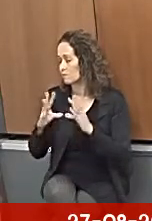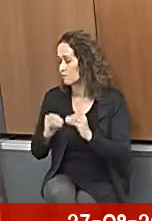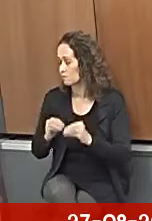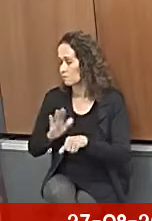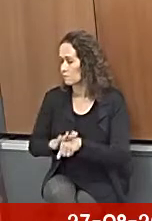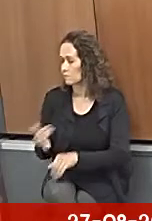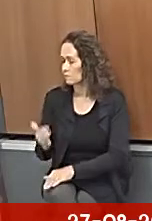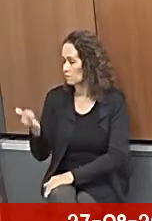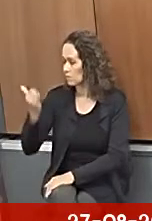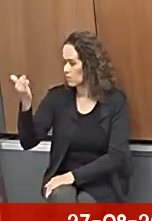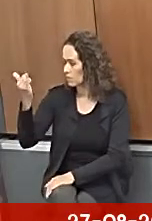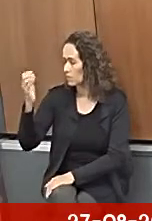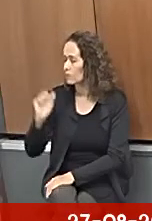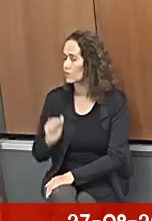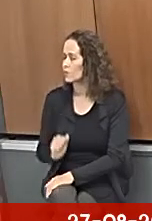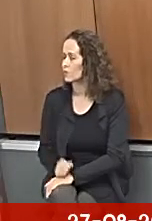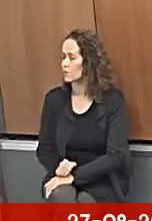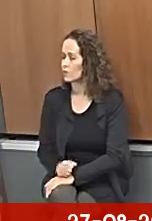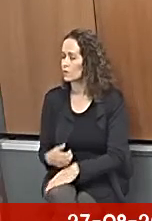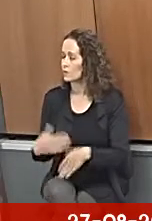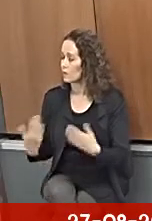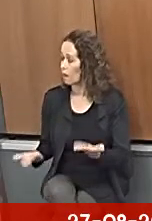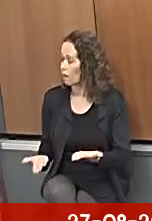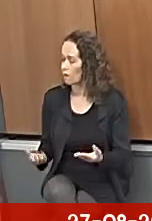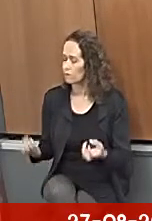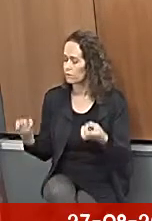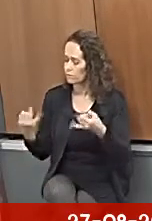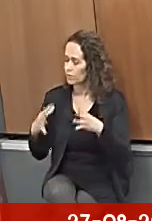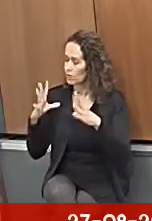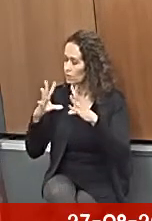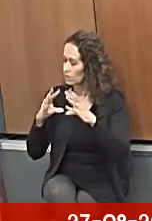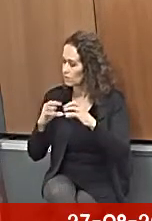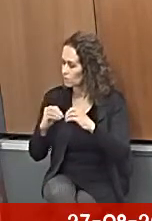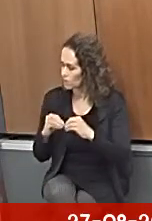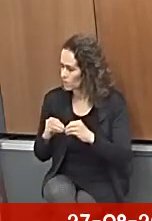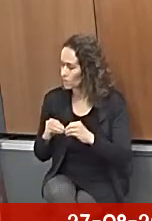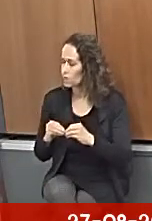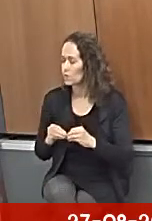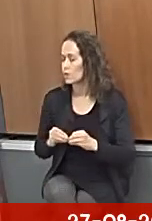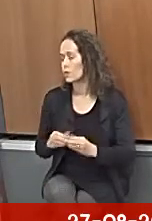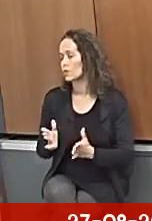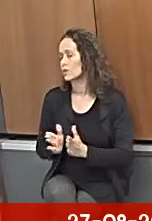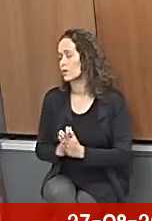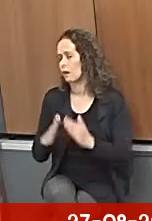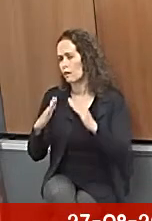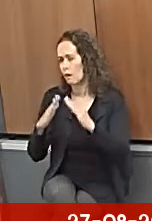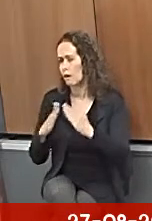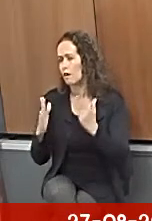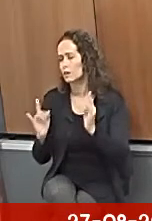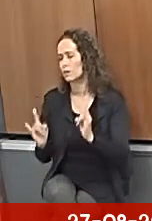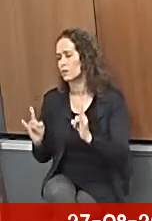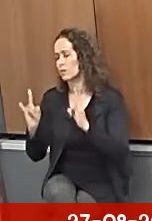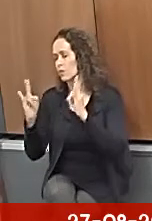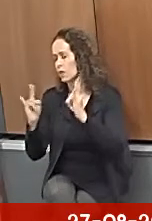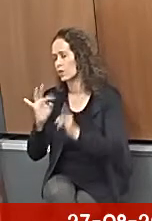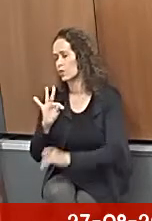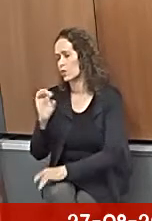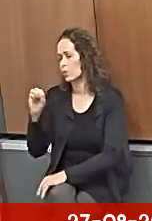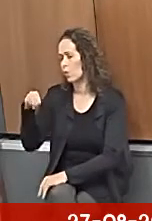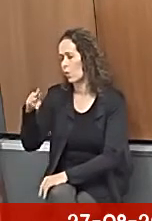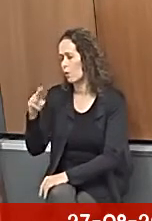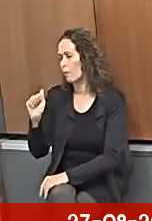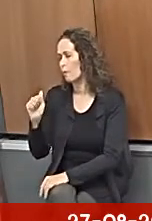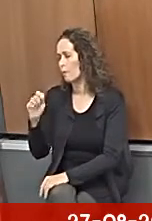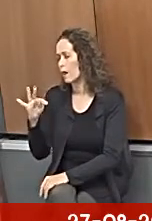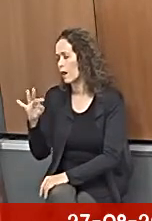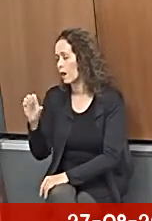mais importante assim constata se que os imóveis tombados também foram incluídos entre